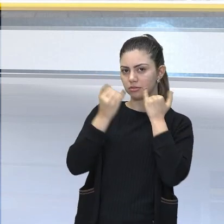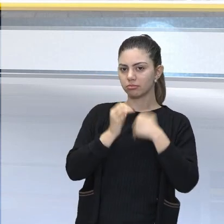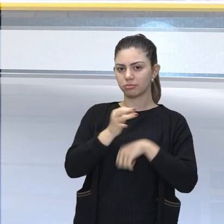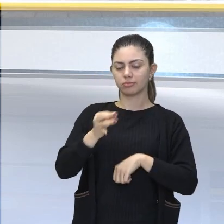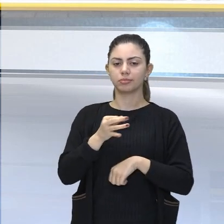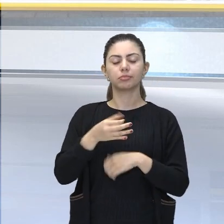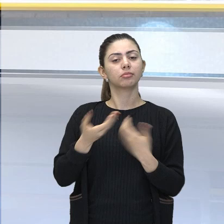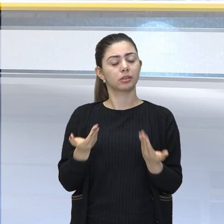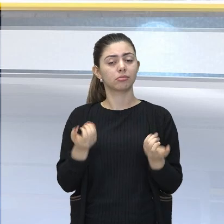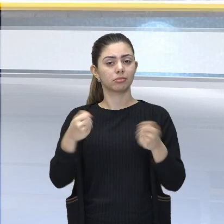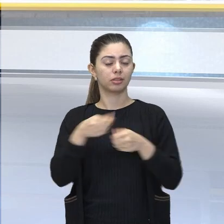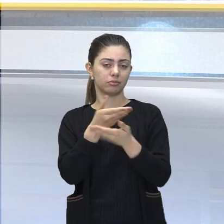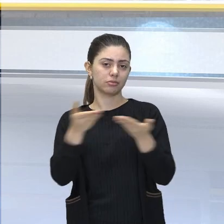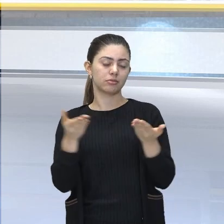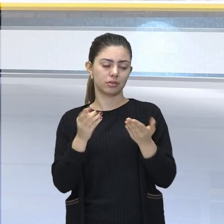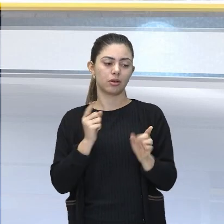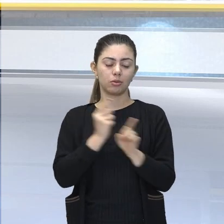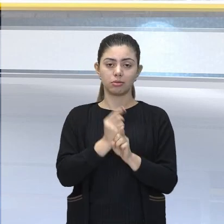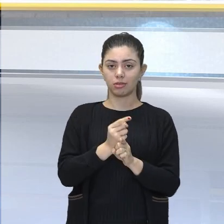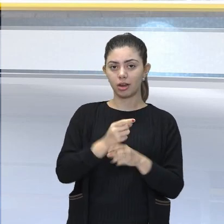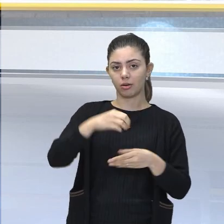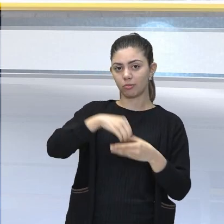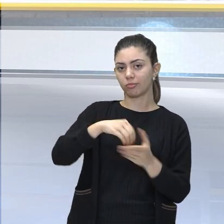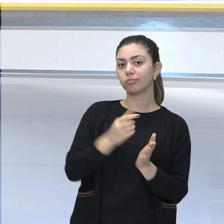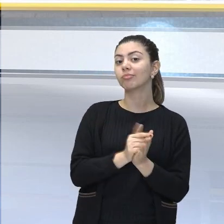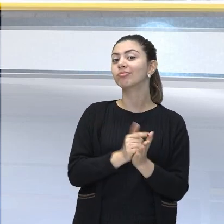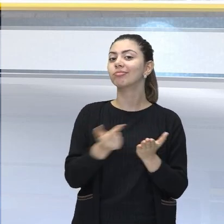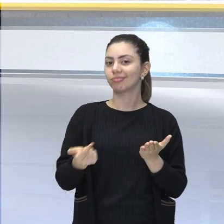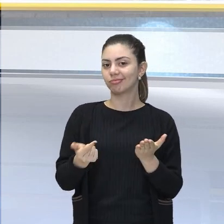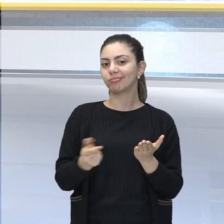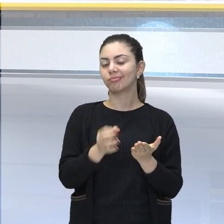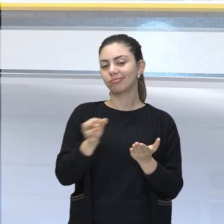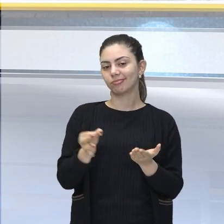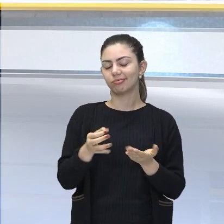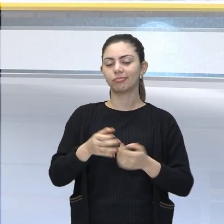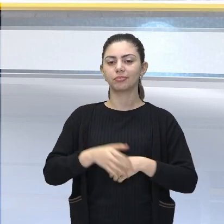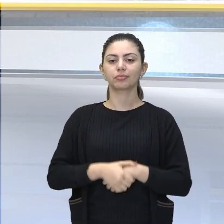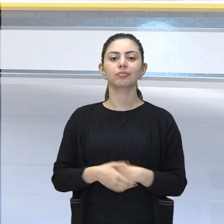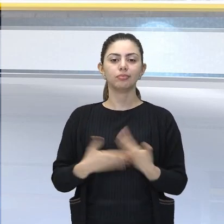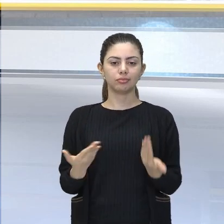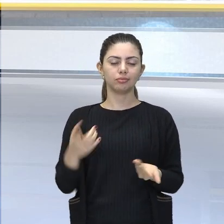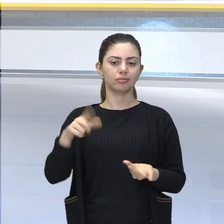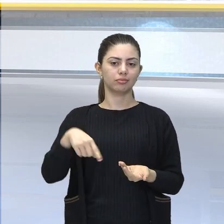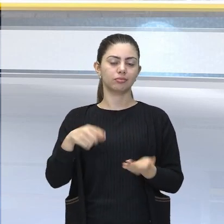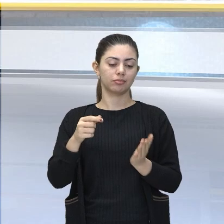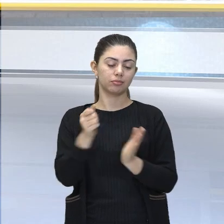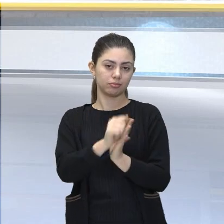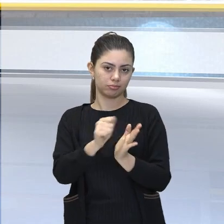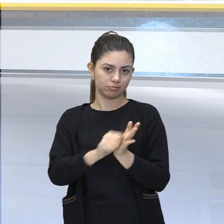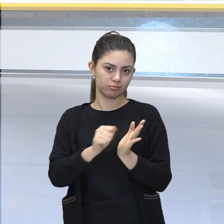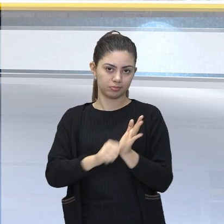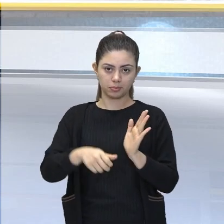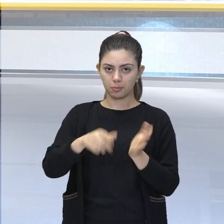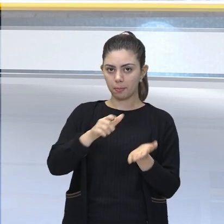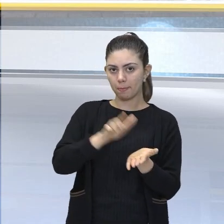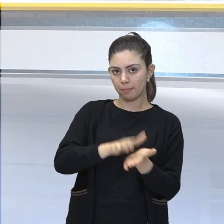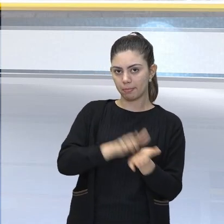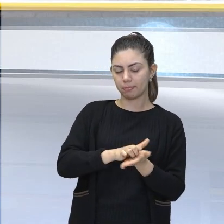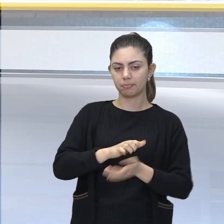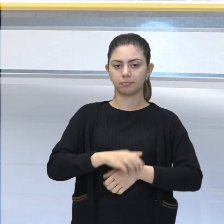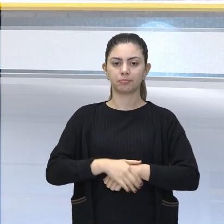né, que você pode encontrar em um jornal. Neste caso, a gente está mostrando um jornal, né, escrito, né, de papel,